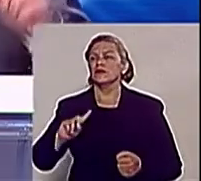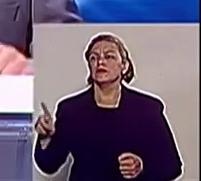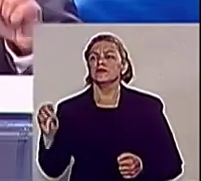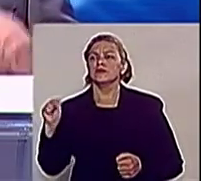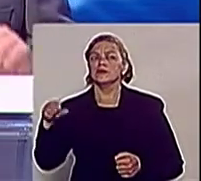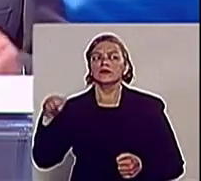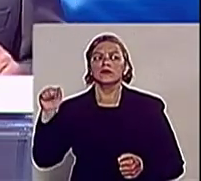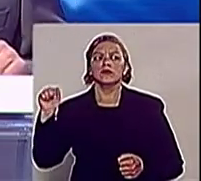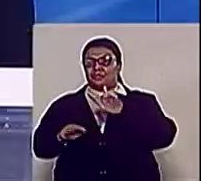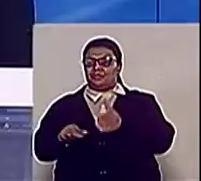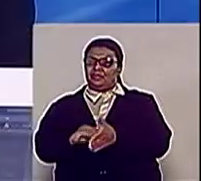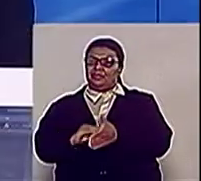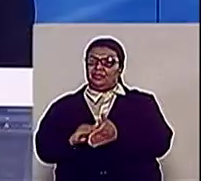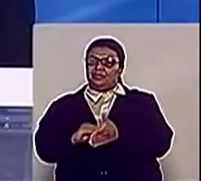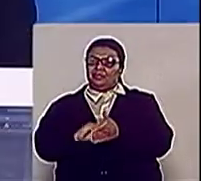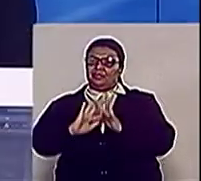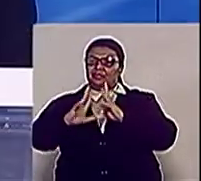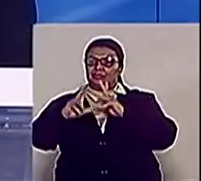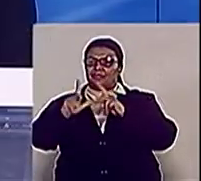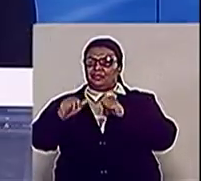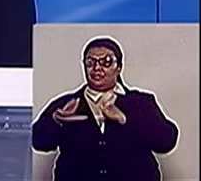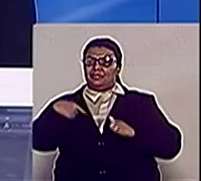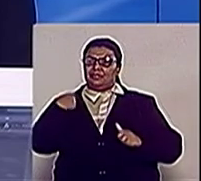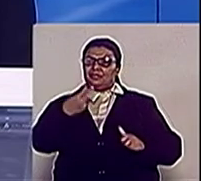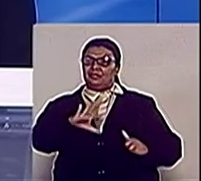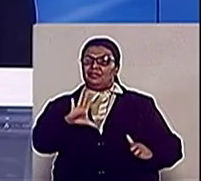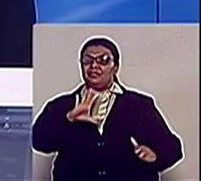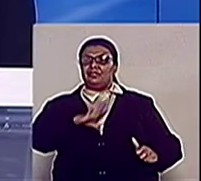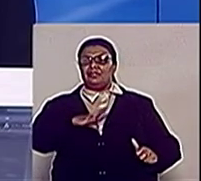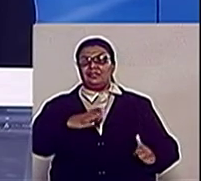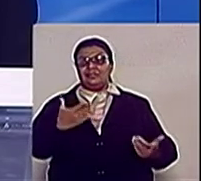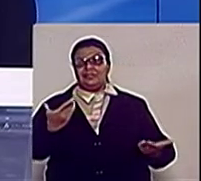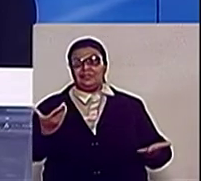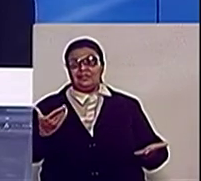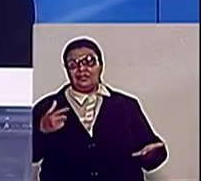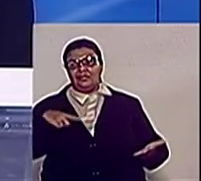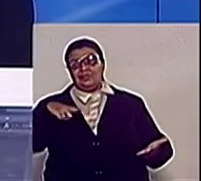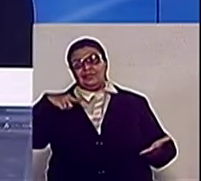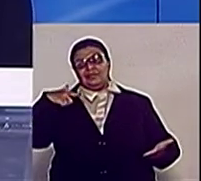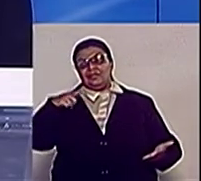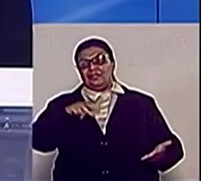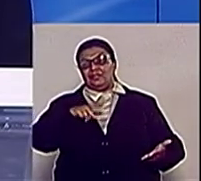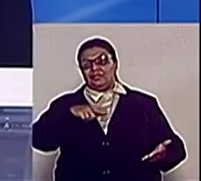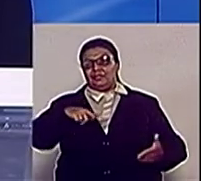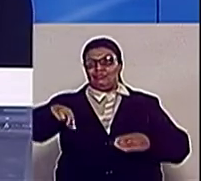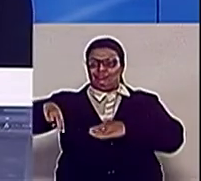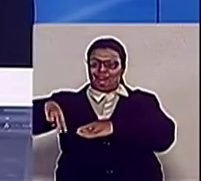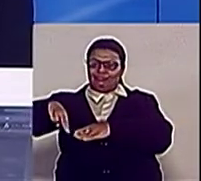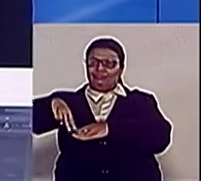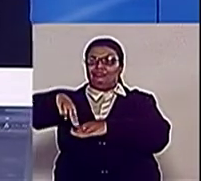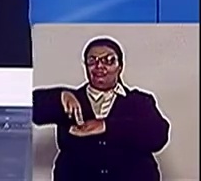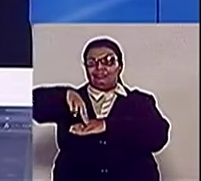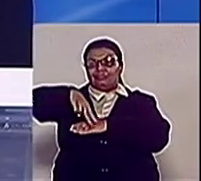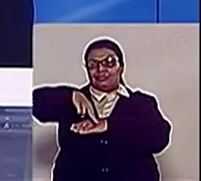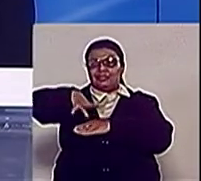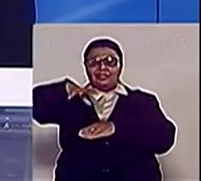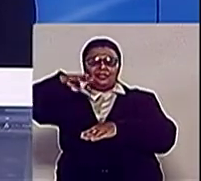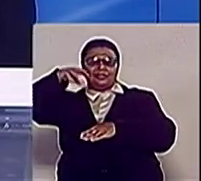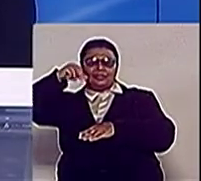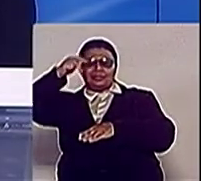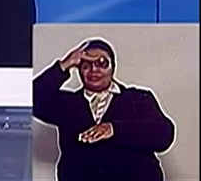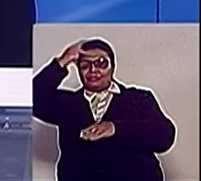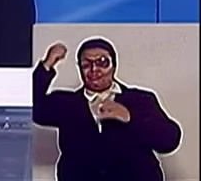tinha. Mas agora tem. Eu conheço a nossa cidade. Eu tenho andado pelas ruas e tenho ouvido a nossa